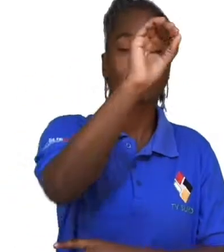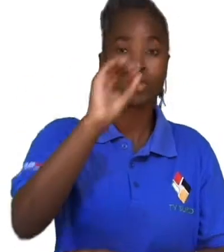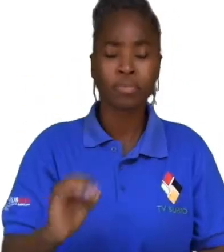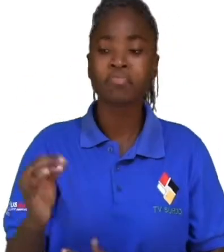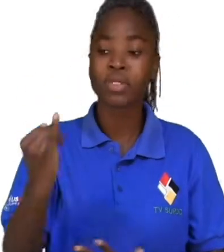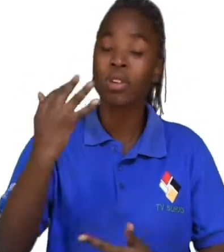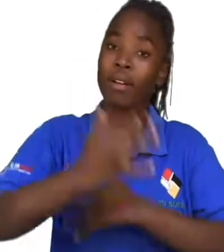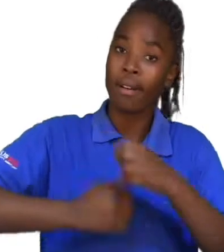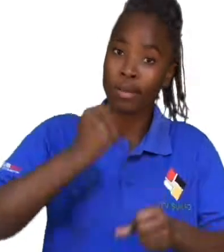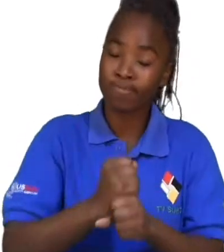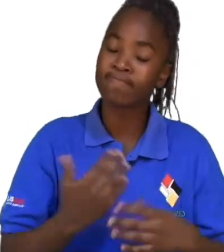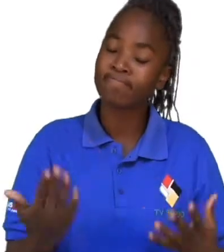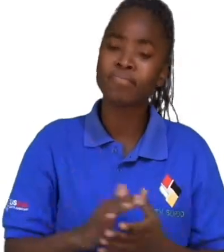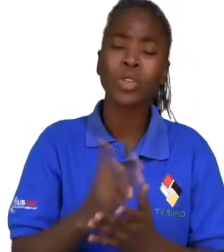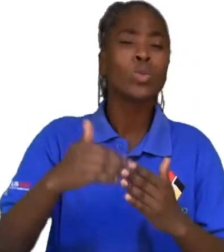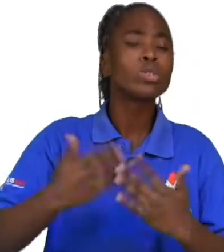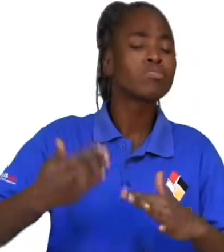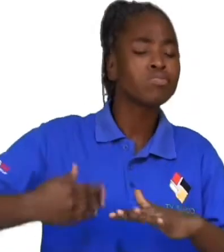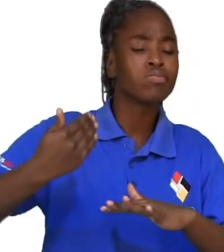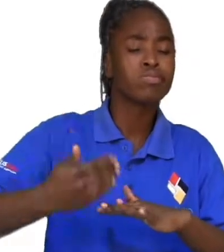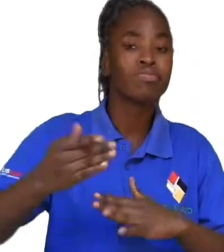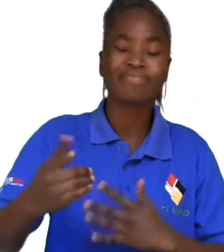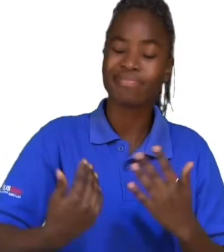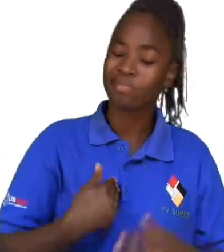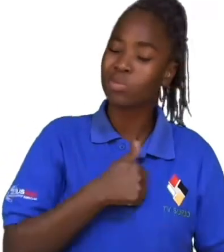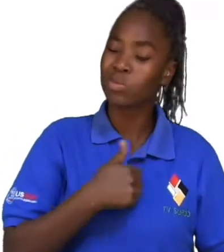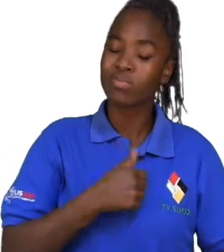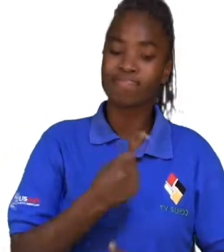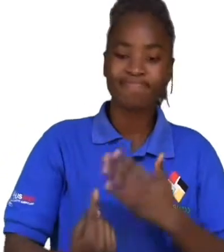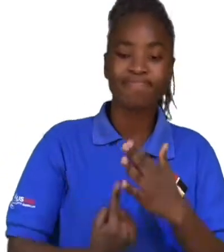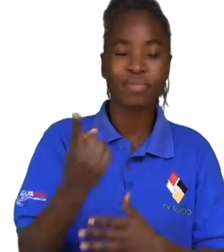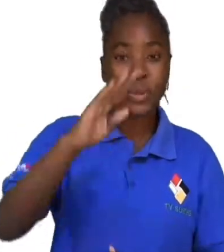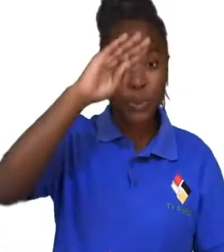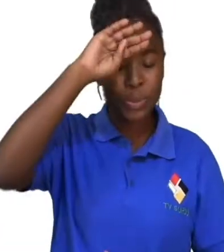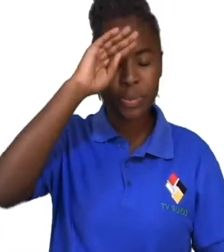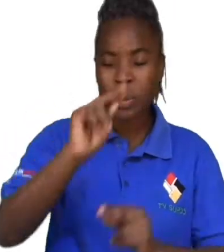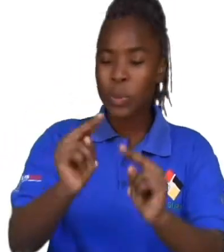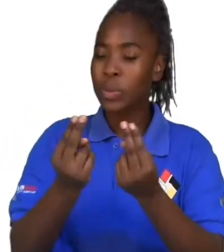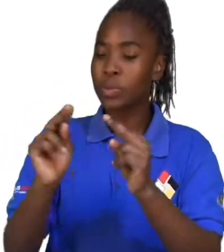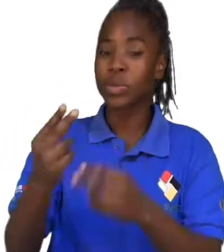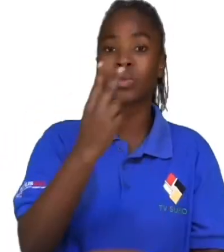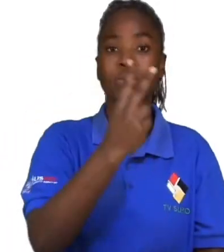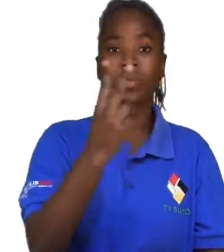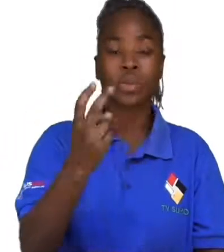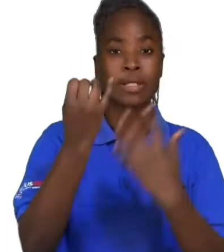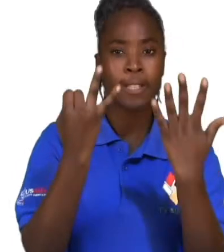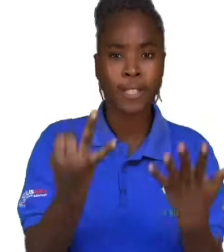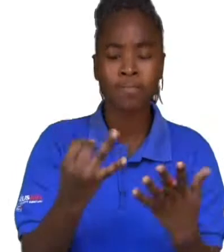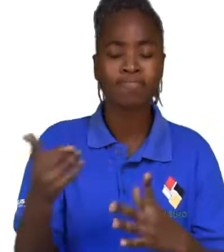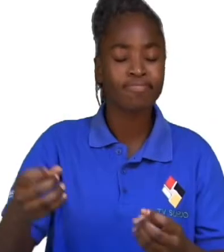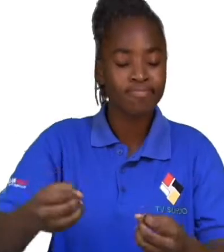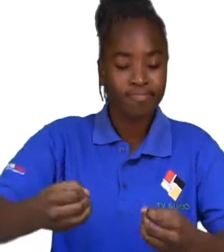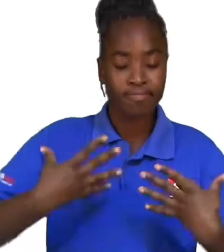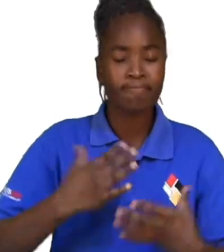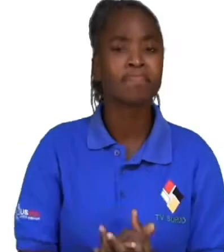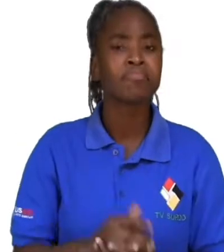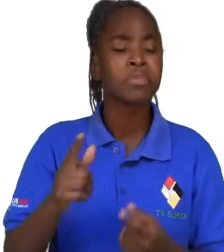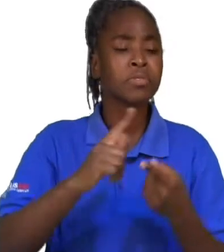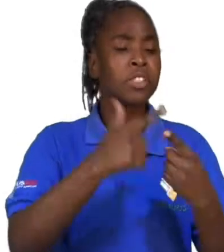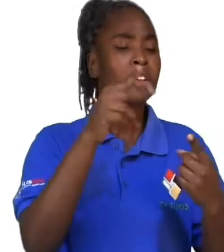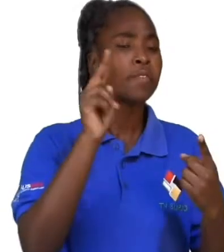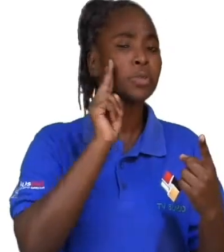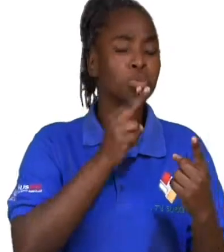HIV aumentou perto de 2% em 6 anos, mas só em 2016, diariamente ocoriam 170